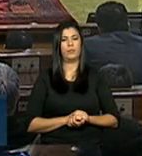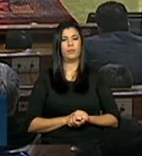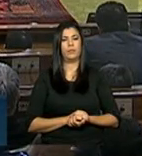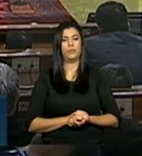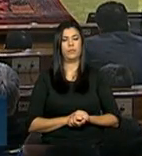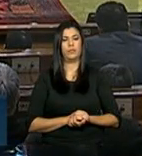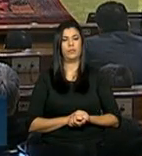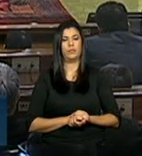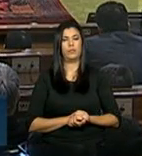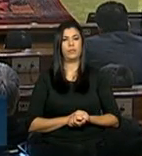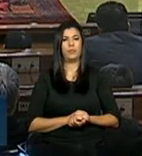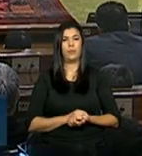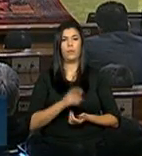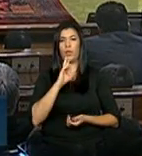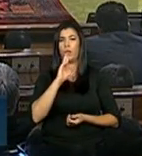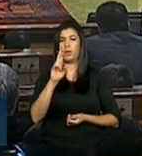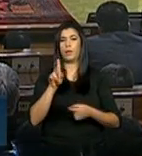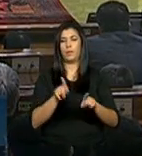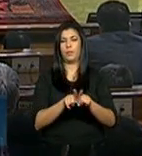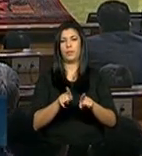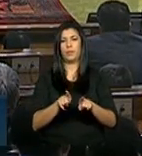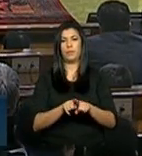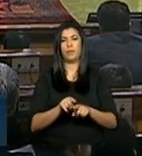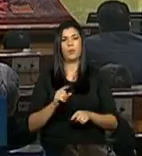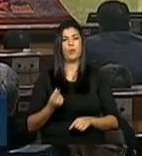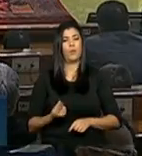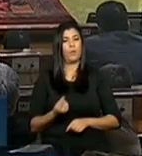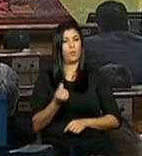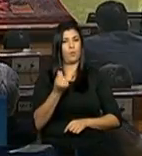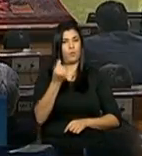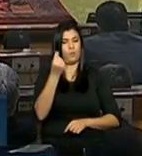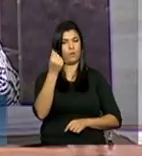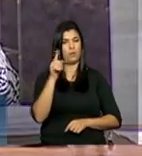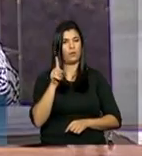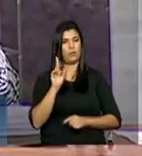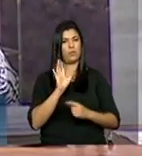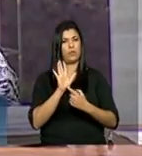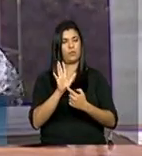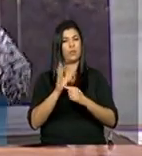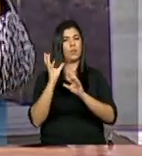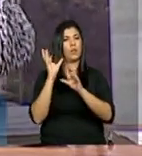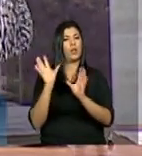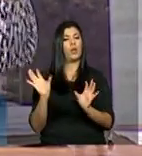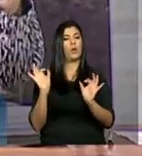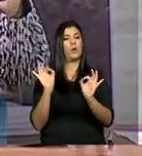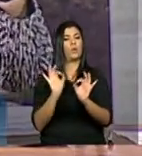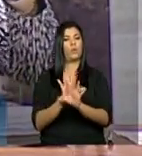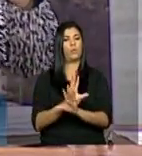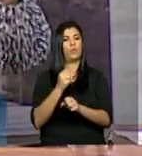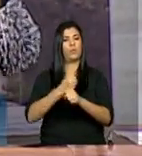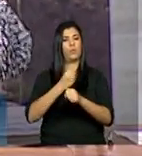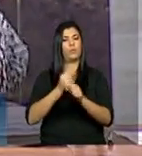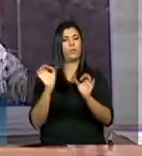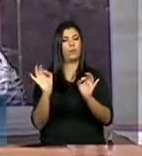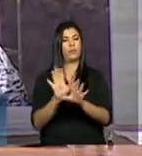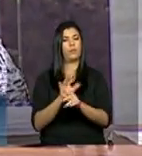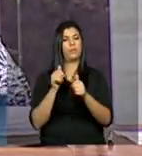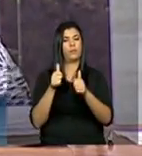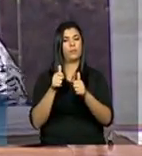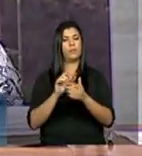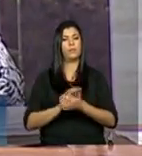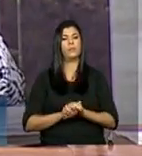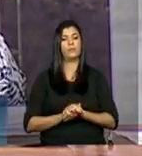Tem que responder. Jimmy, o valor está considerado no concluído. Onde ele está? Não estou